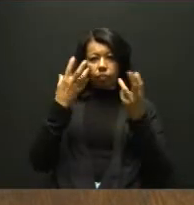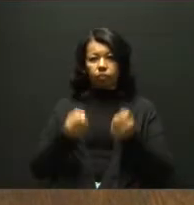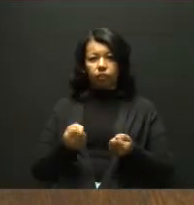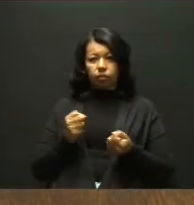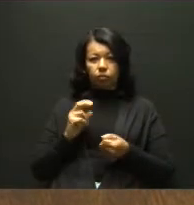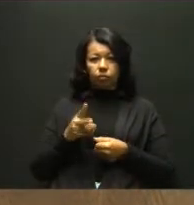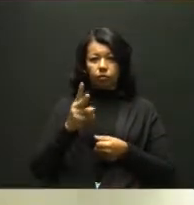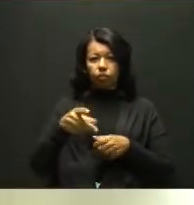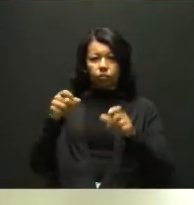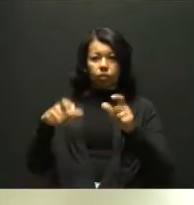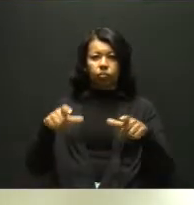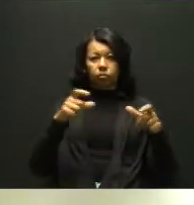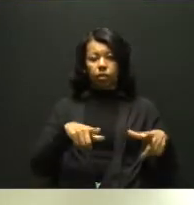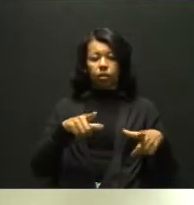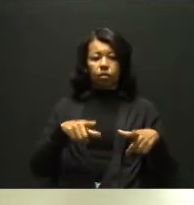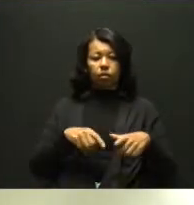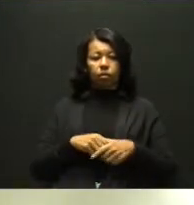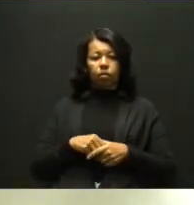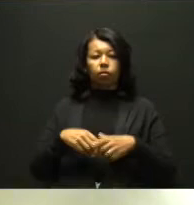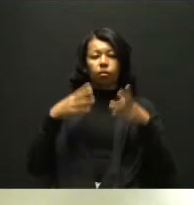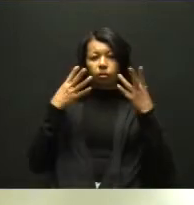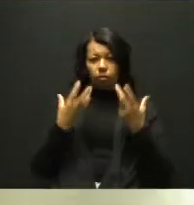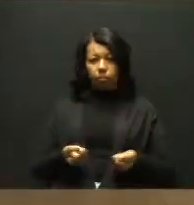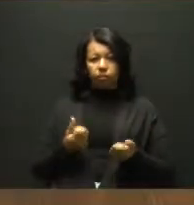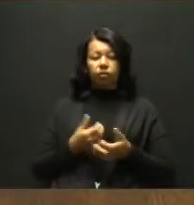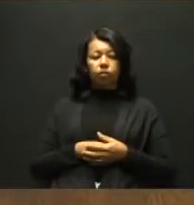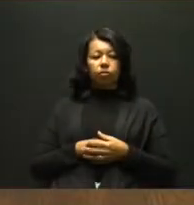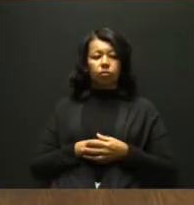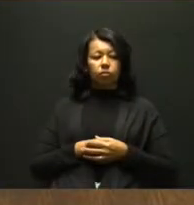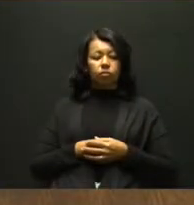como se encontram aprovado